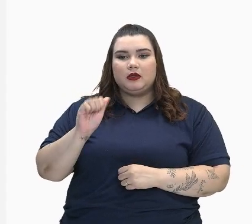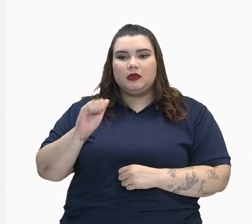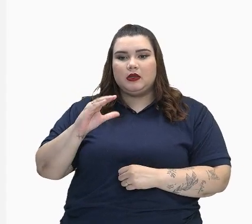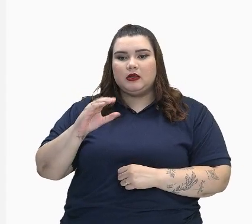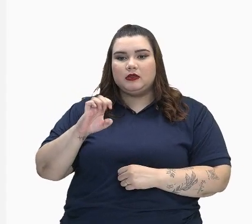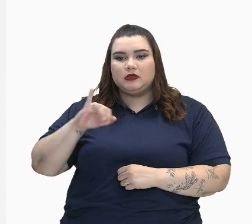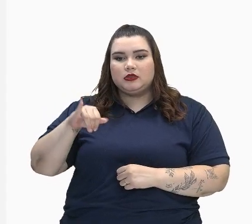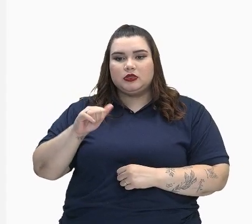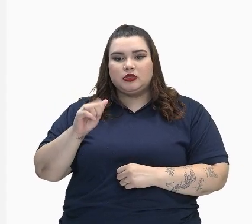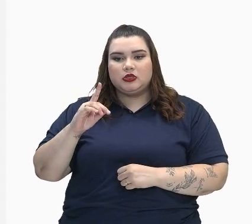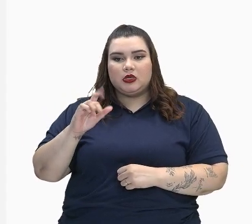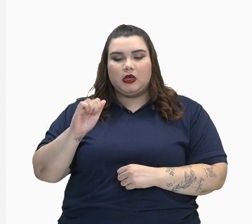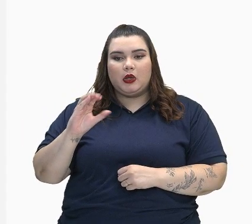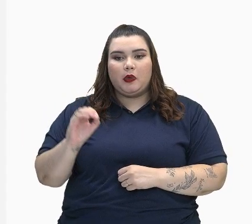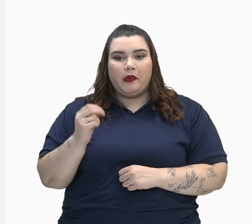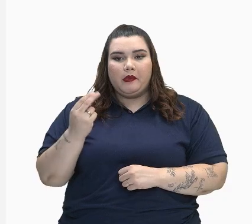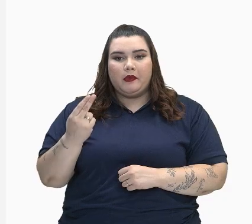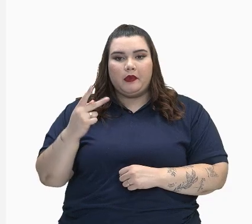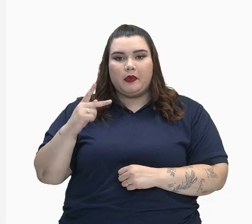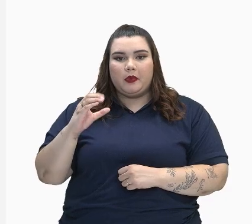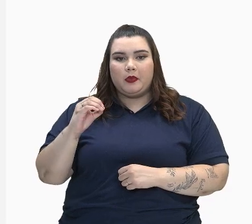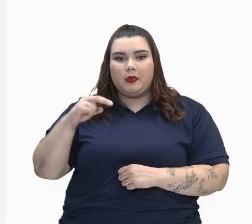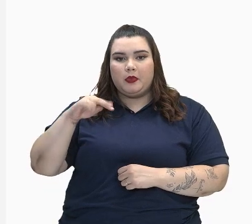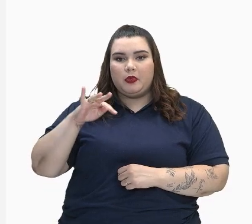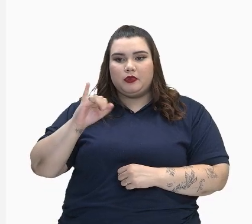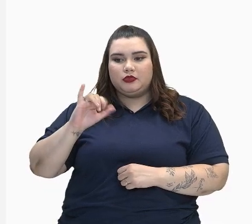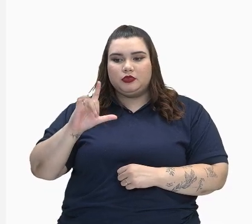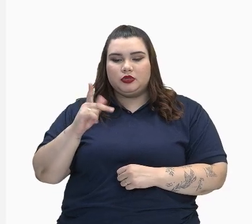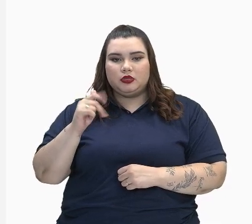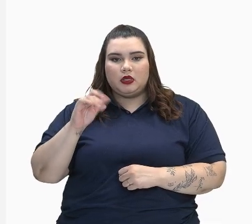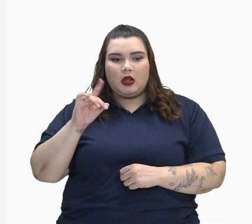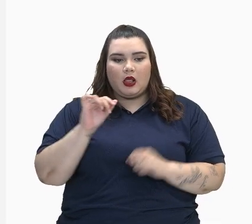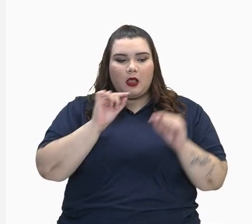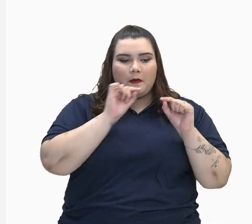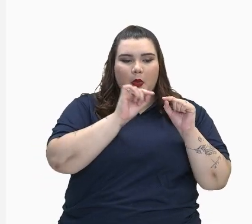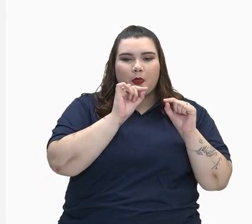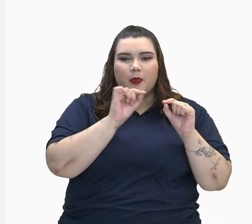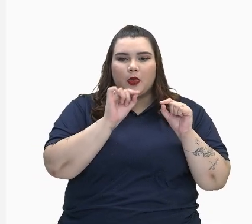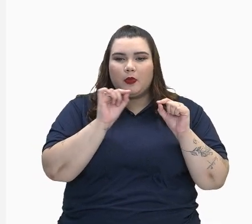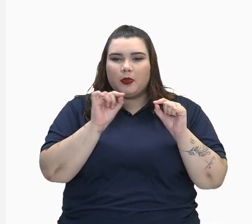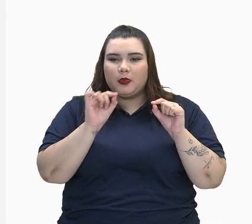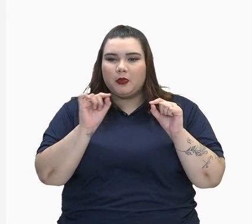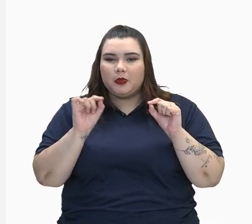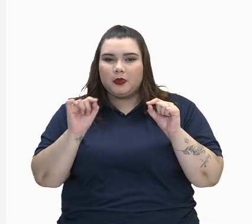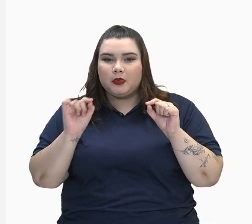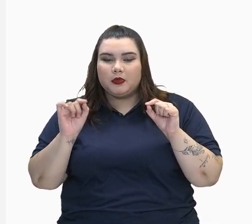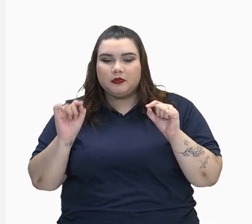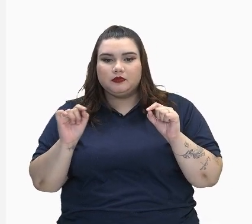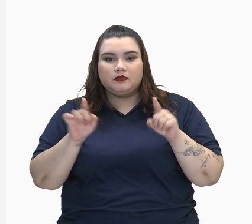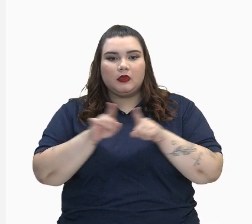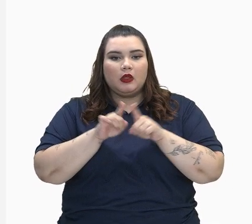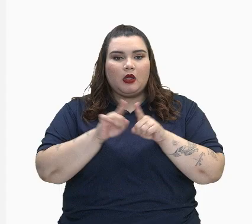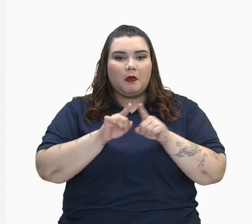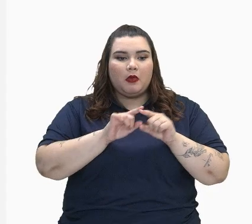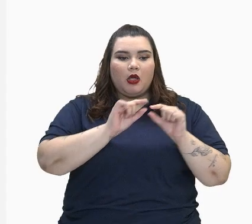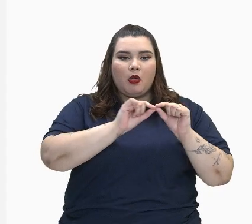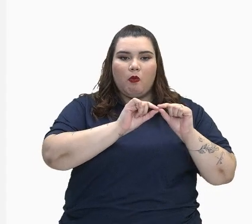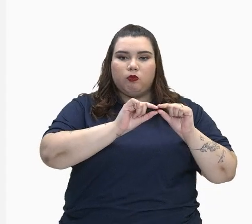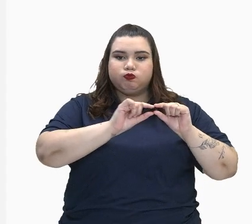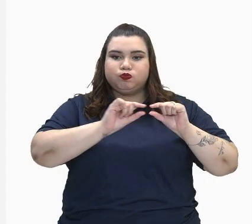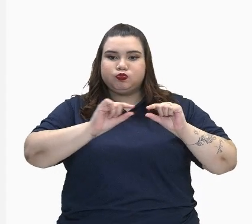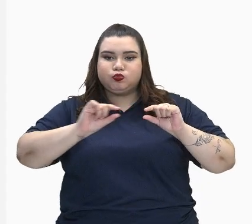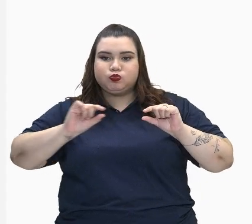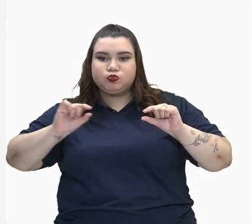tracejada ou pontilhada, que indica interrupções de caminho. Nós temos a linha grossa e a